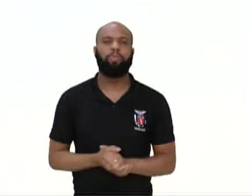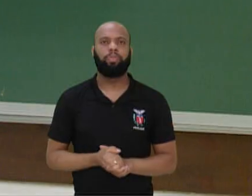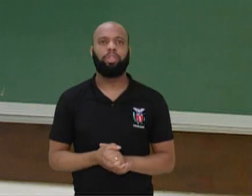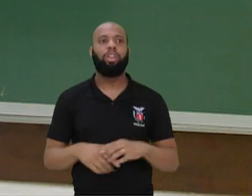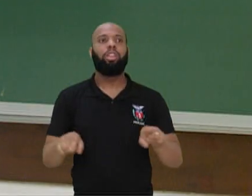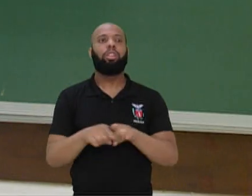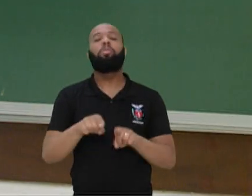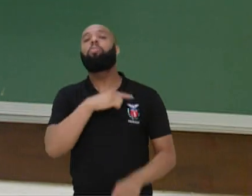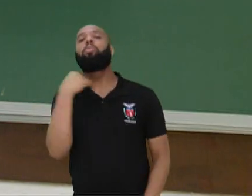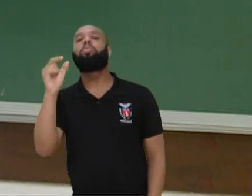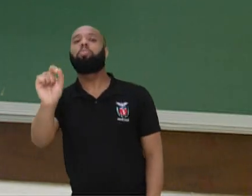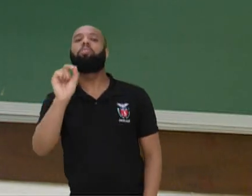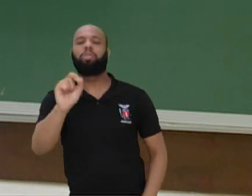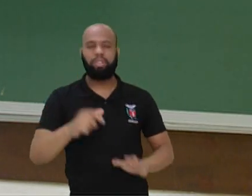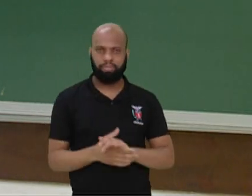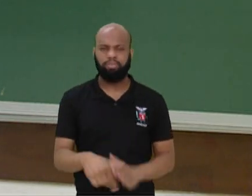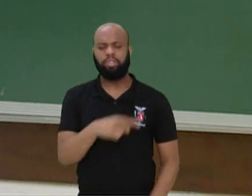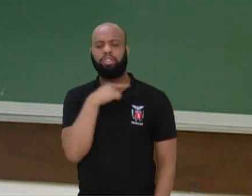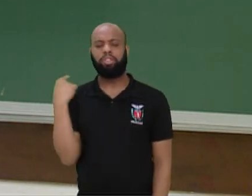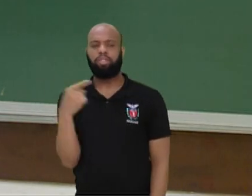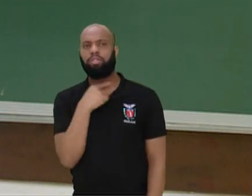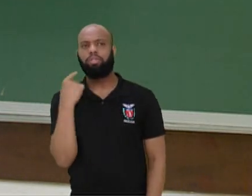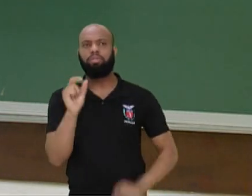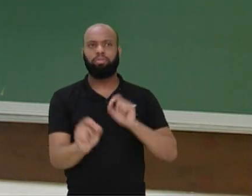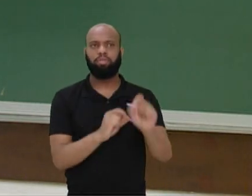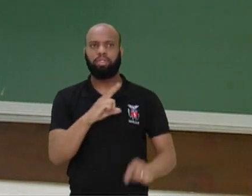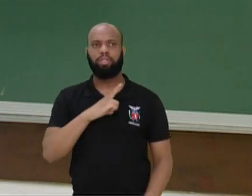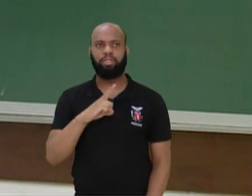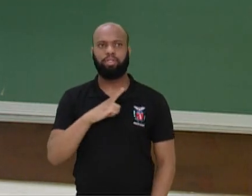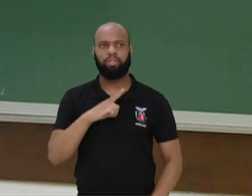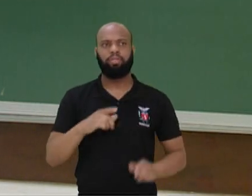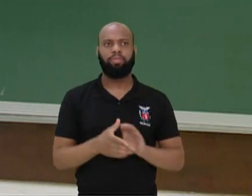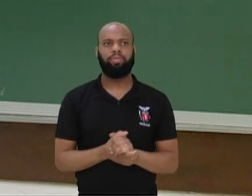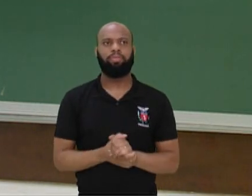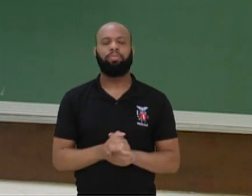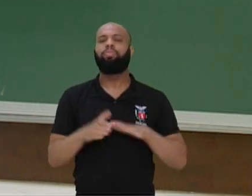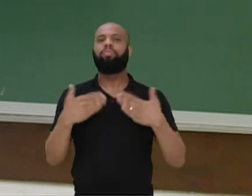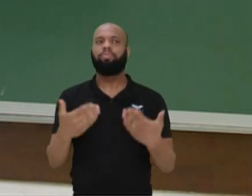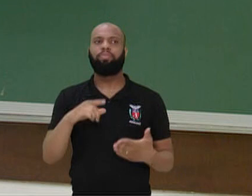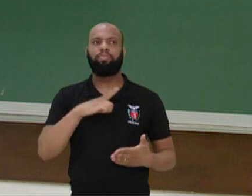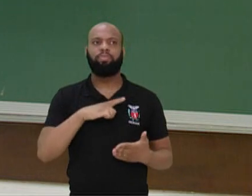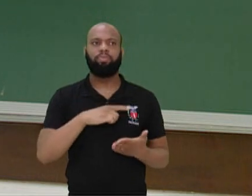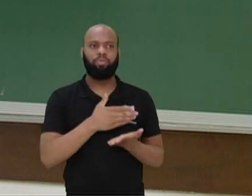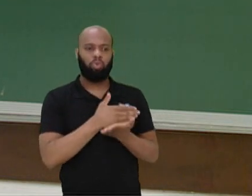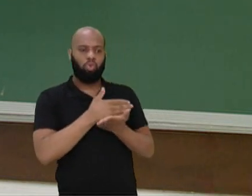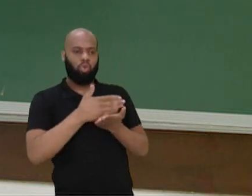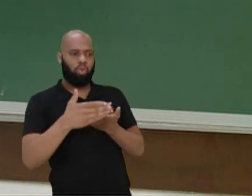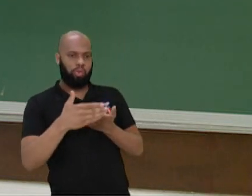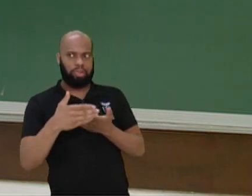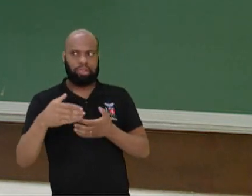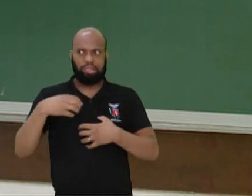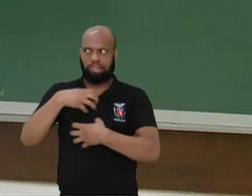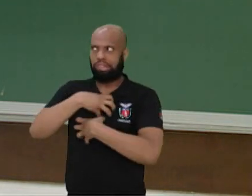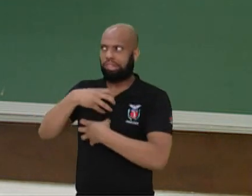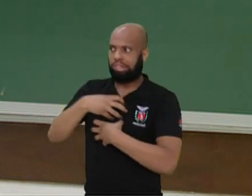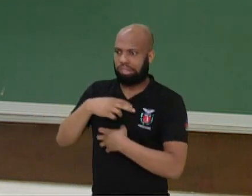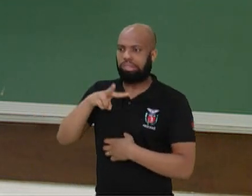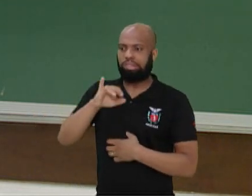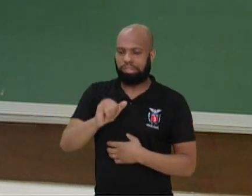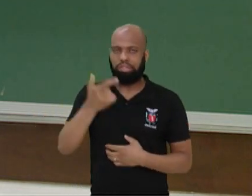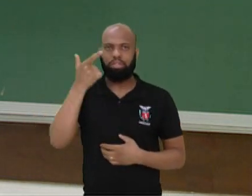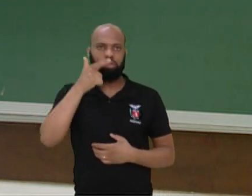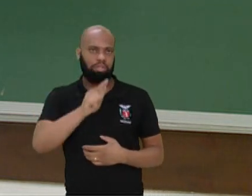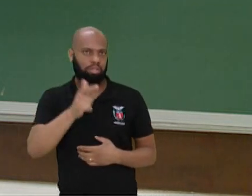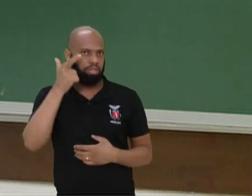E a morte? A morte empieza, o verbo começar, né? A morte começa a ser a nossa, né? Você começa a entender um pouquinho